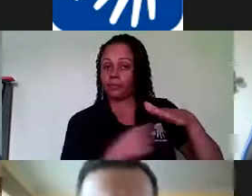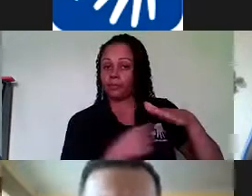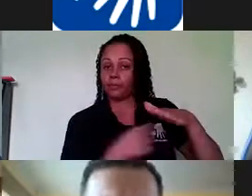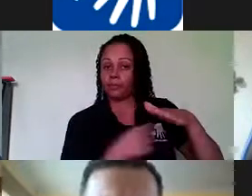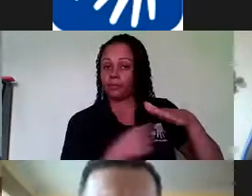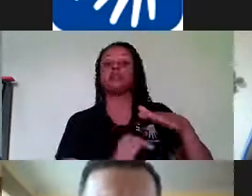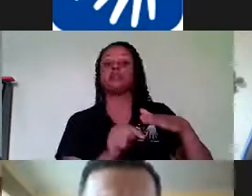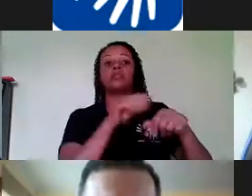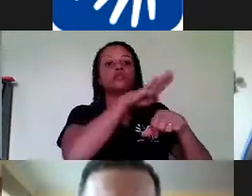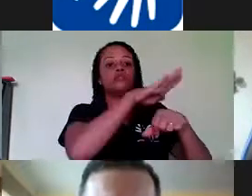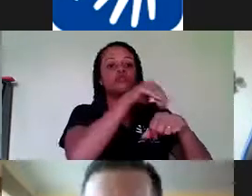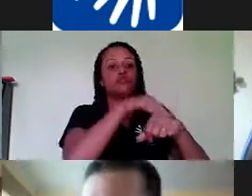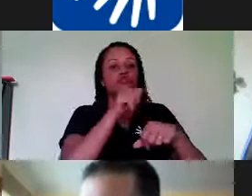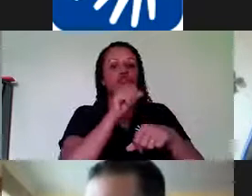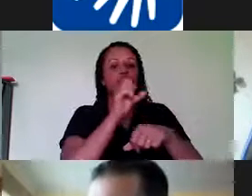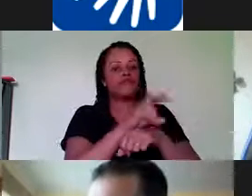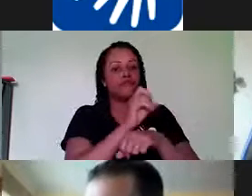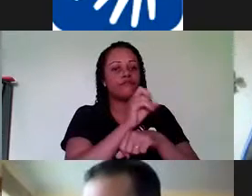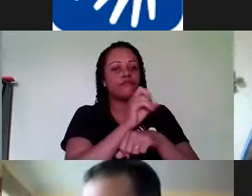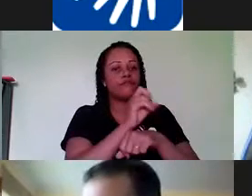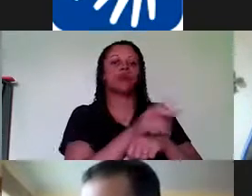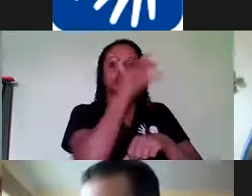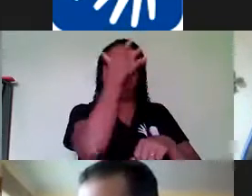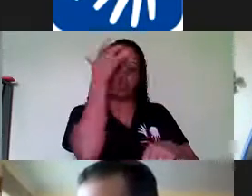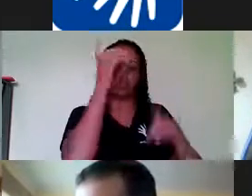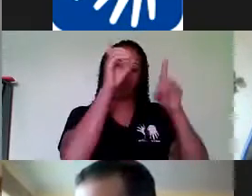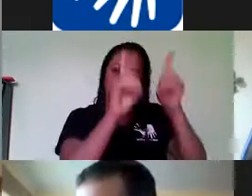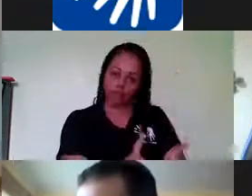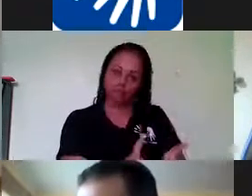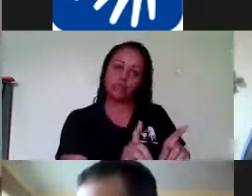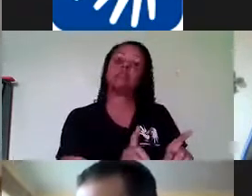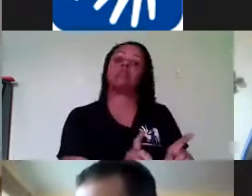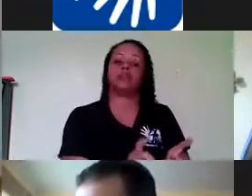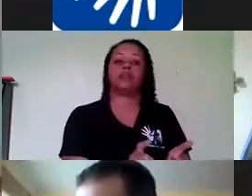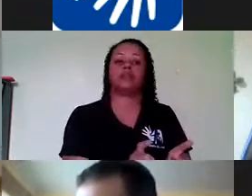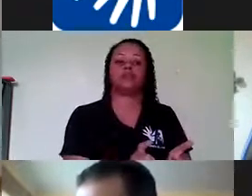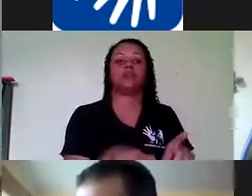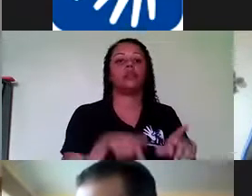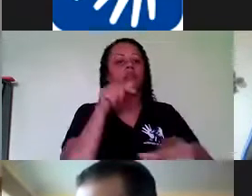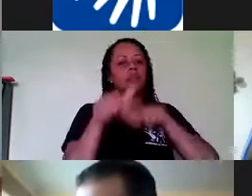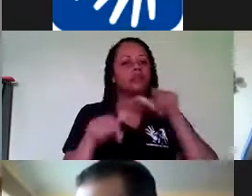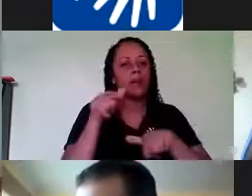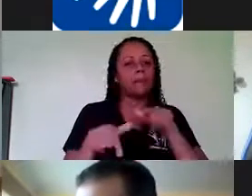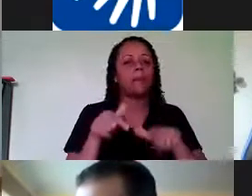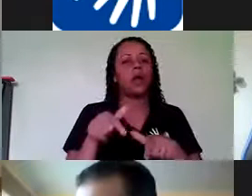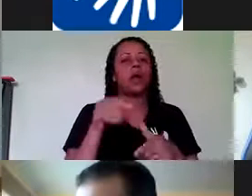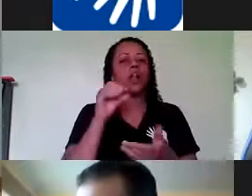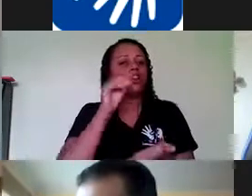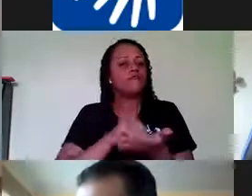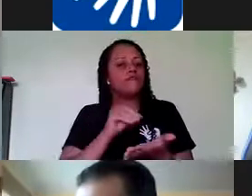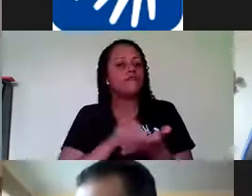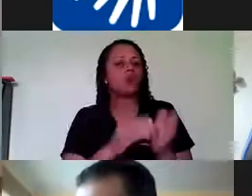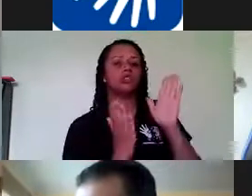com deficiência, pelo seu trabalho, às vezes pela falta do cumprimento da CIPA,